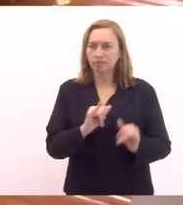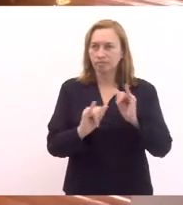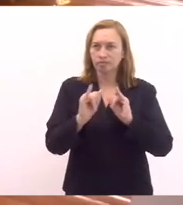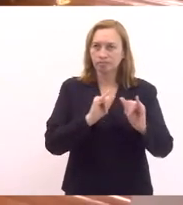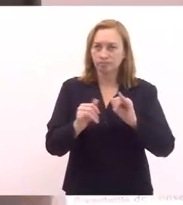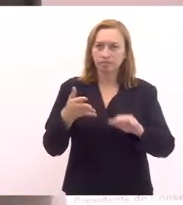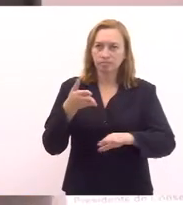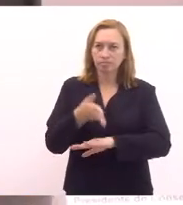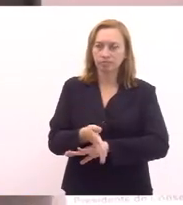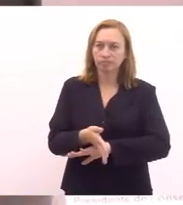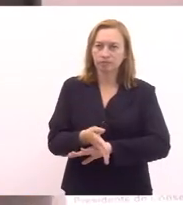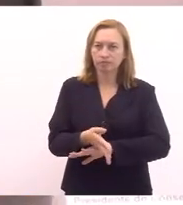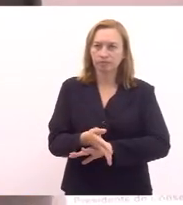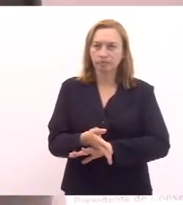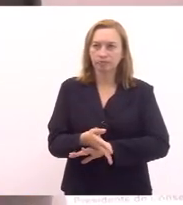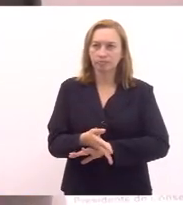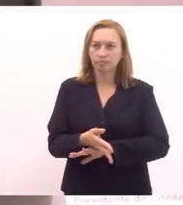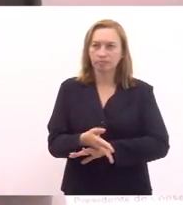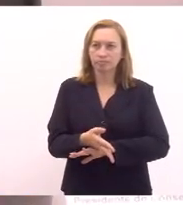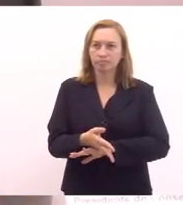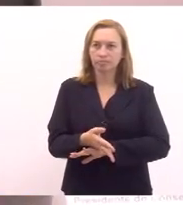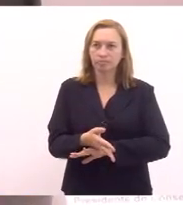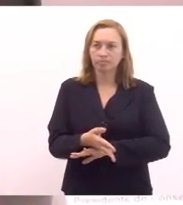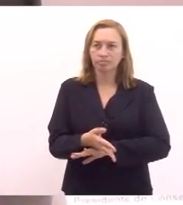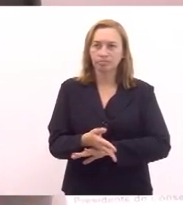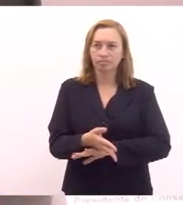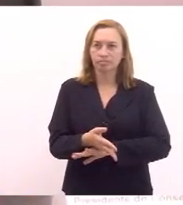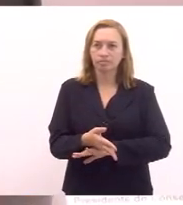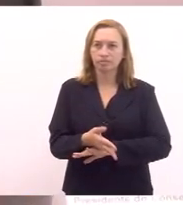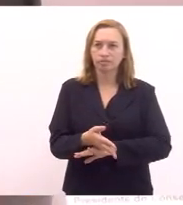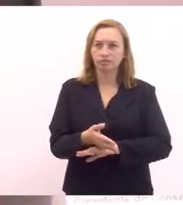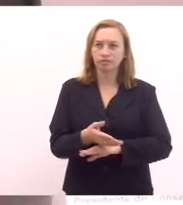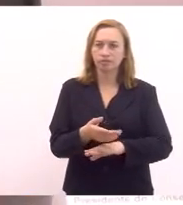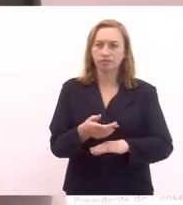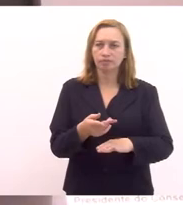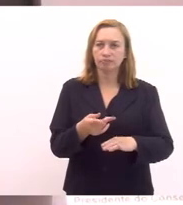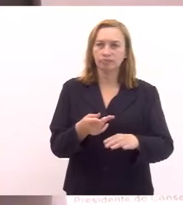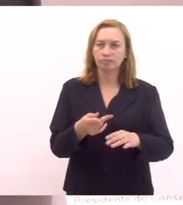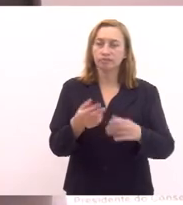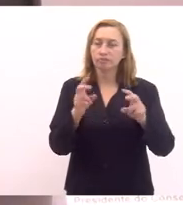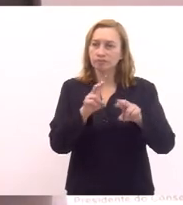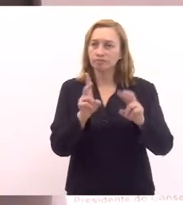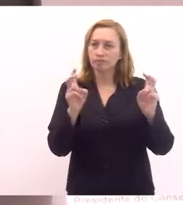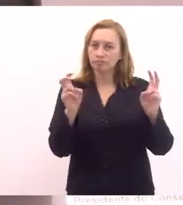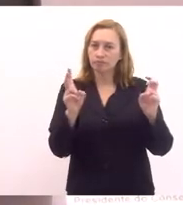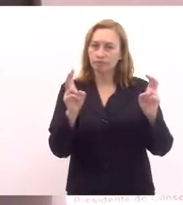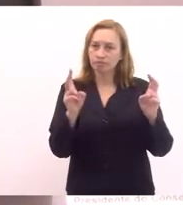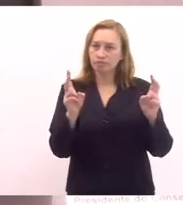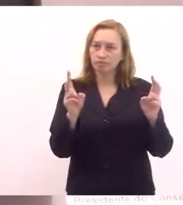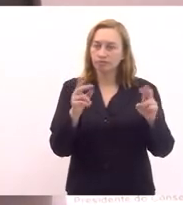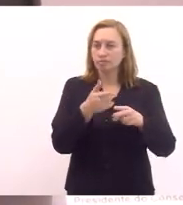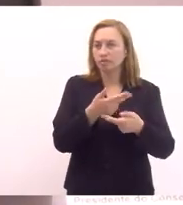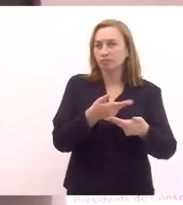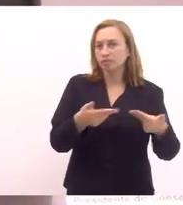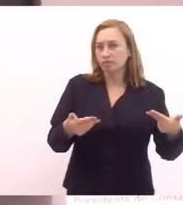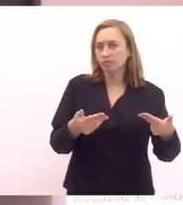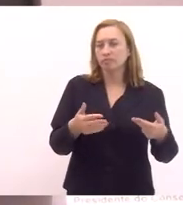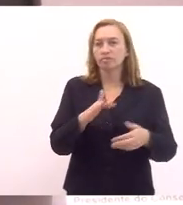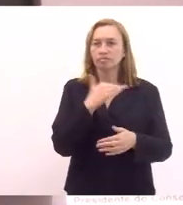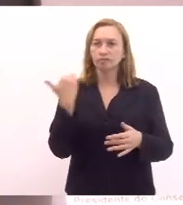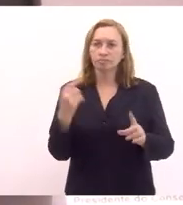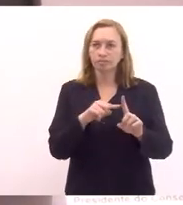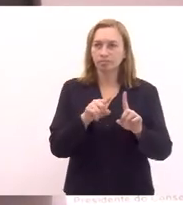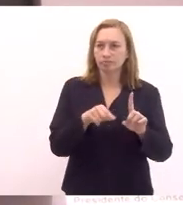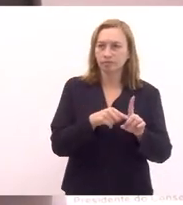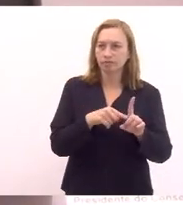chegando ao comitê estava sendo havendo uma subnotificação muitas situações de a materna